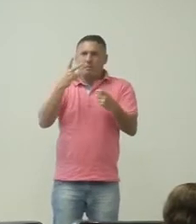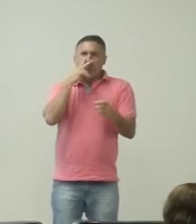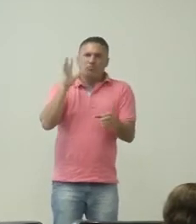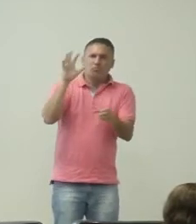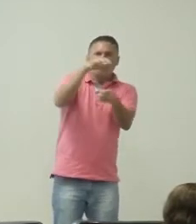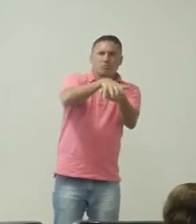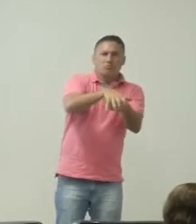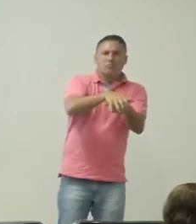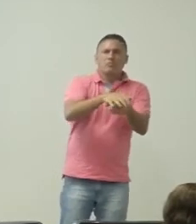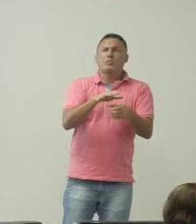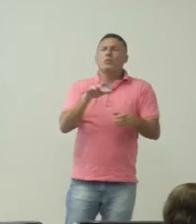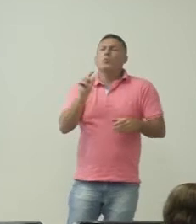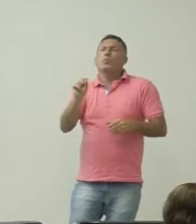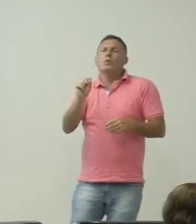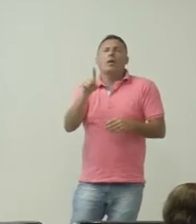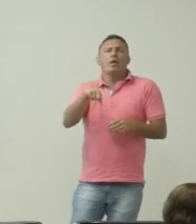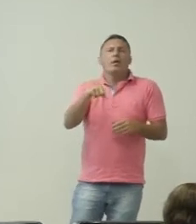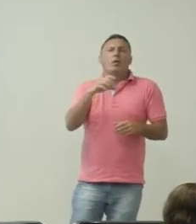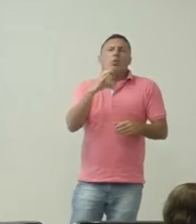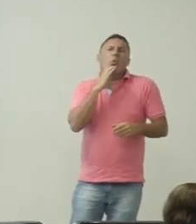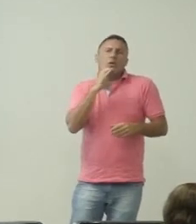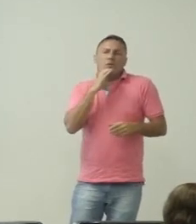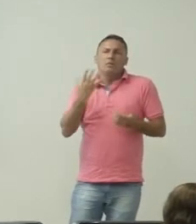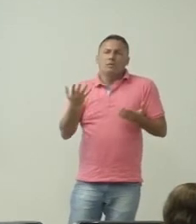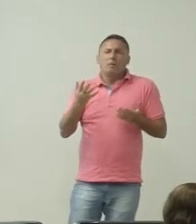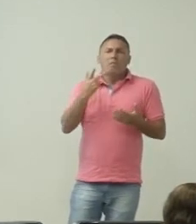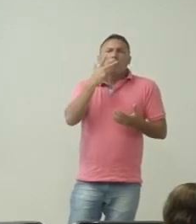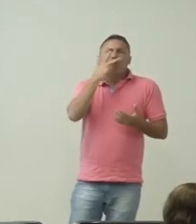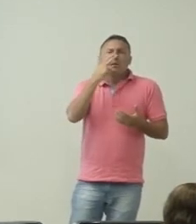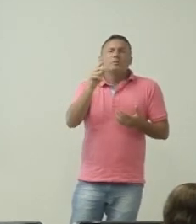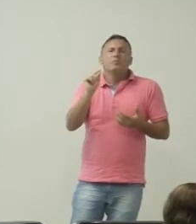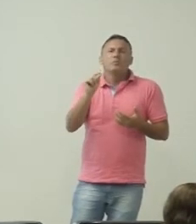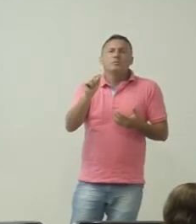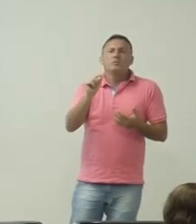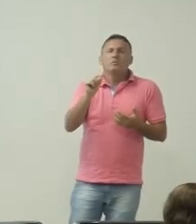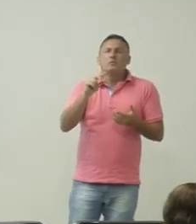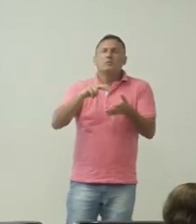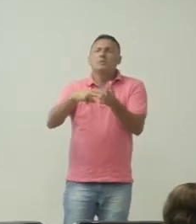conhecimento, a gente nada mais faz do que criar, né,